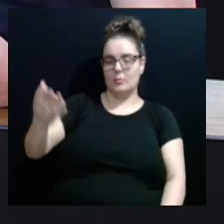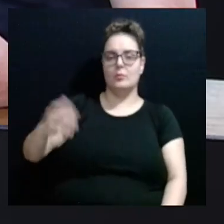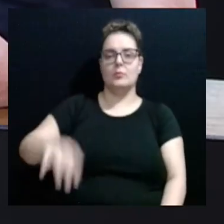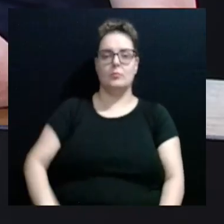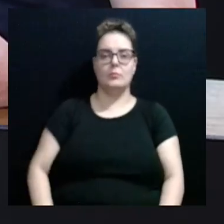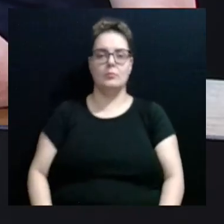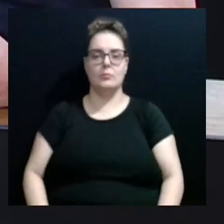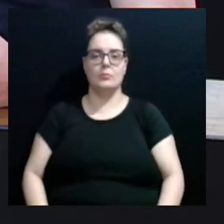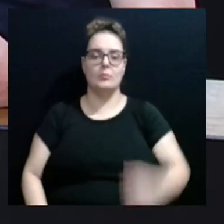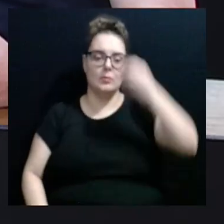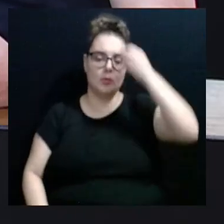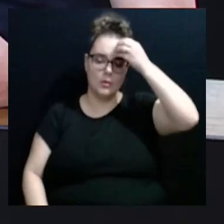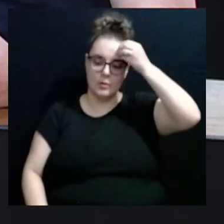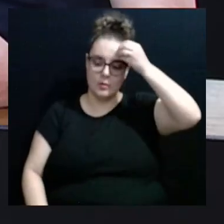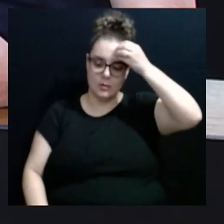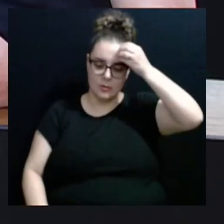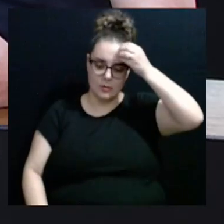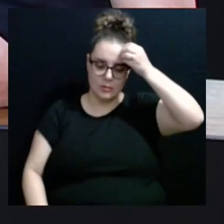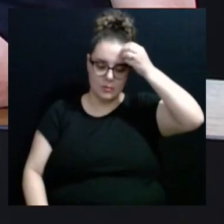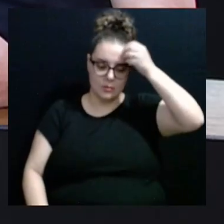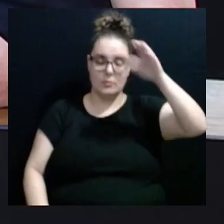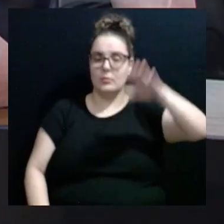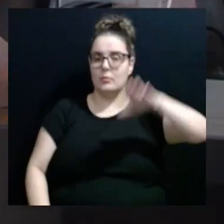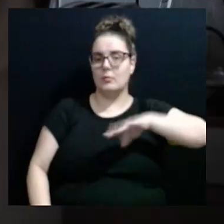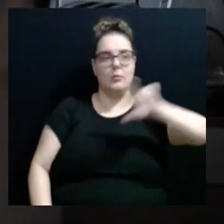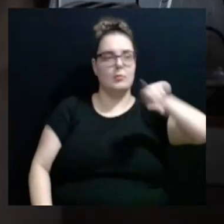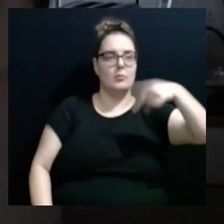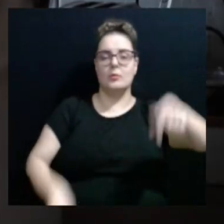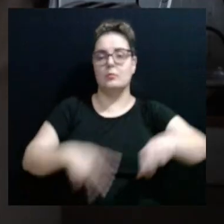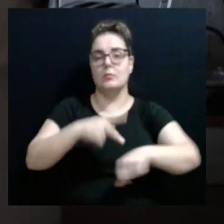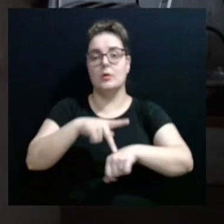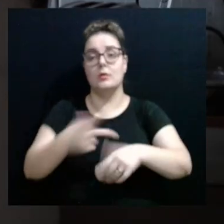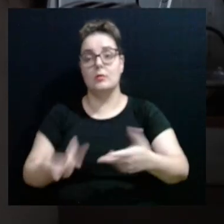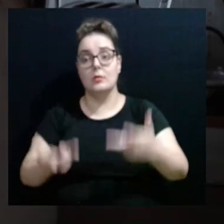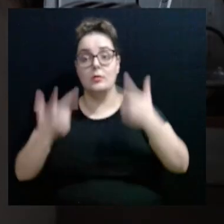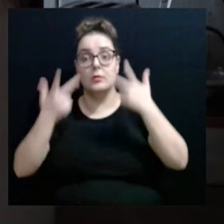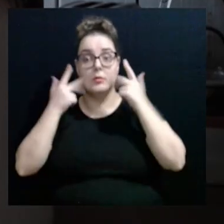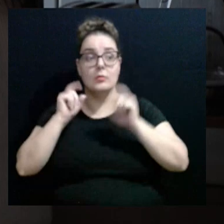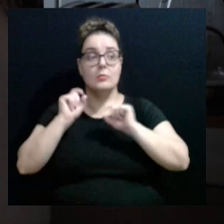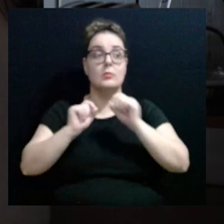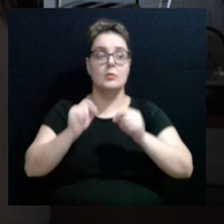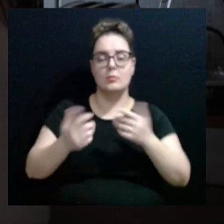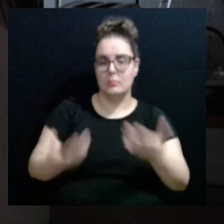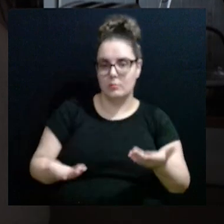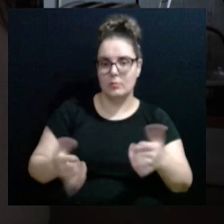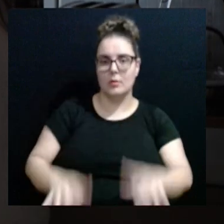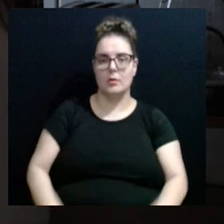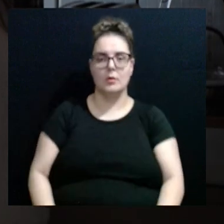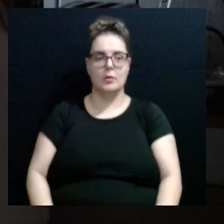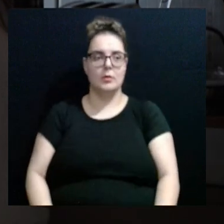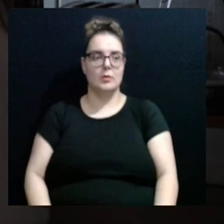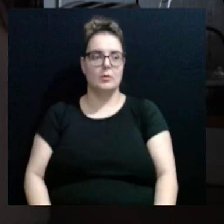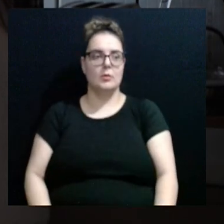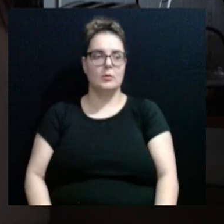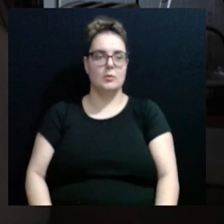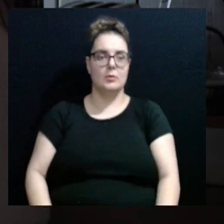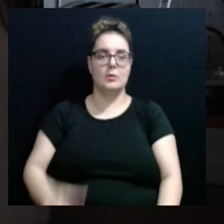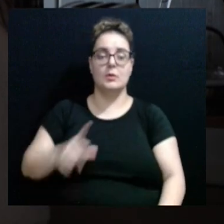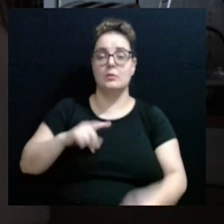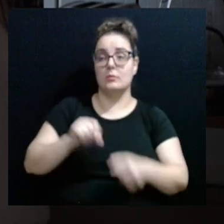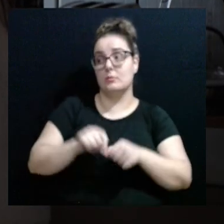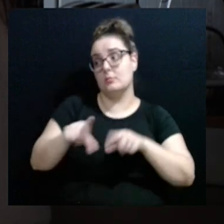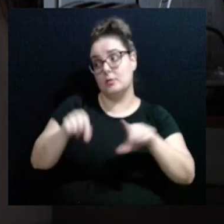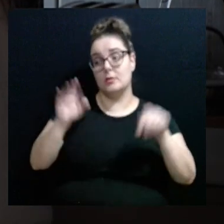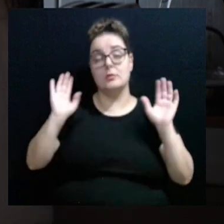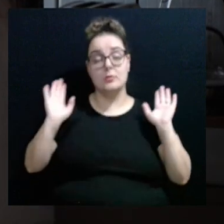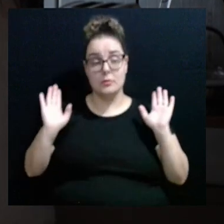cidade, vamos para um país, né? Normalmente, o que você tem que fazer uma opção, né?